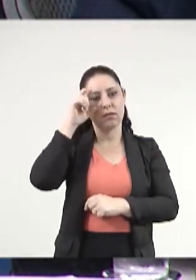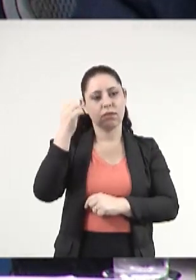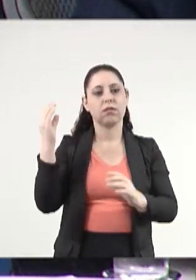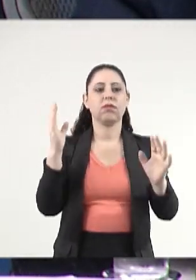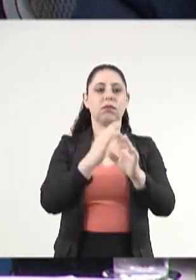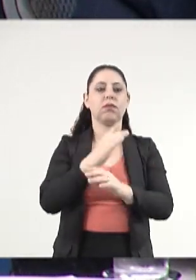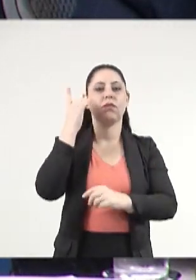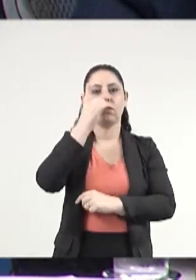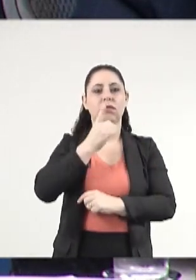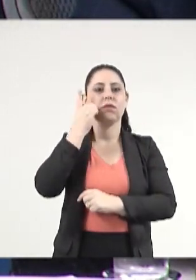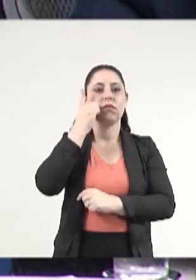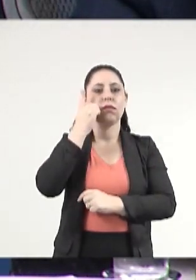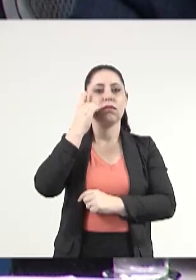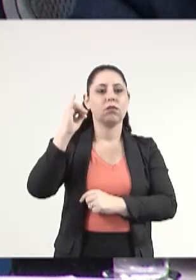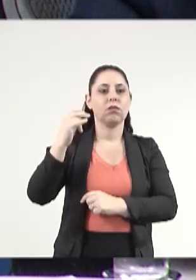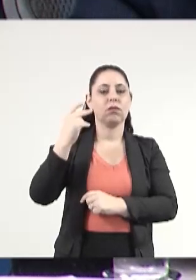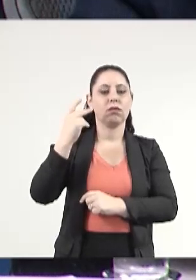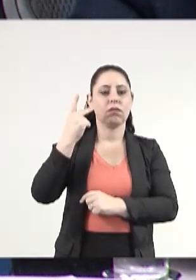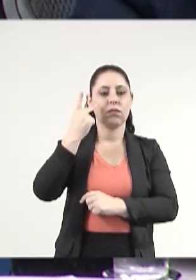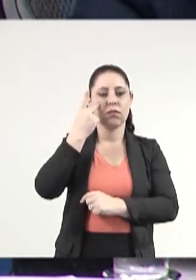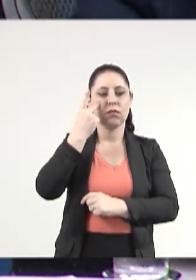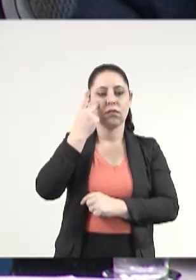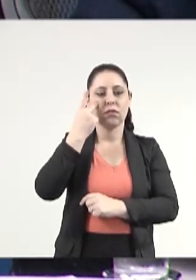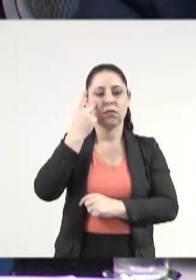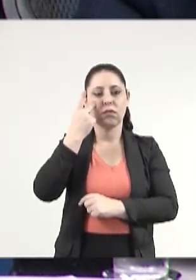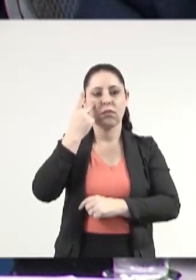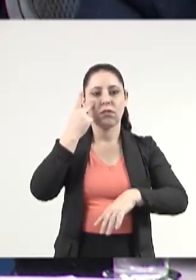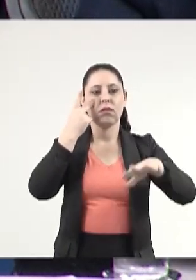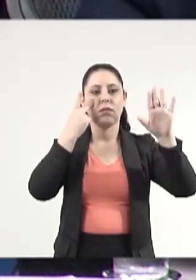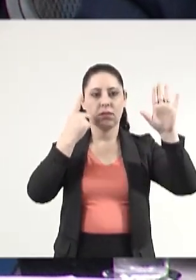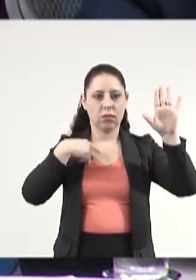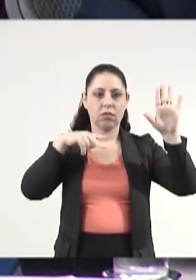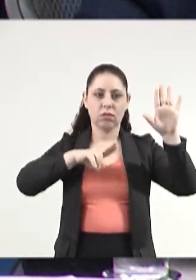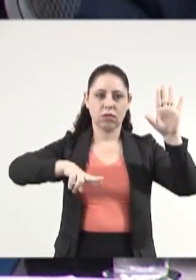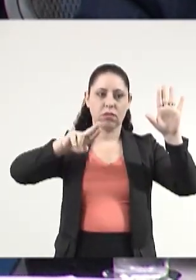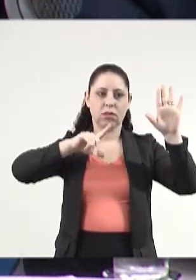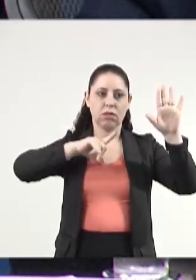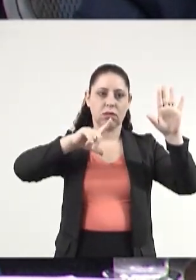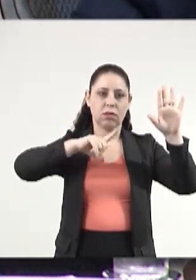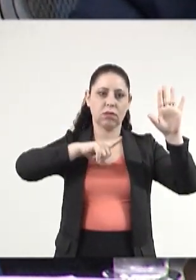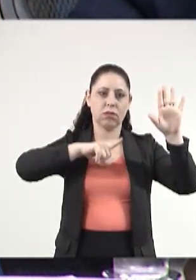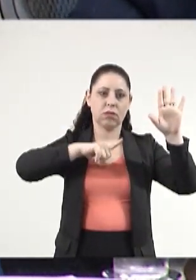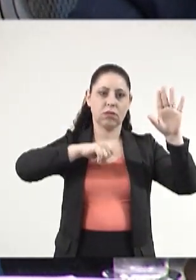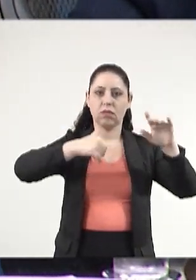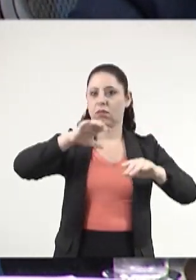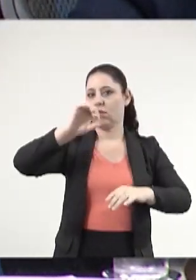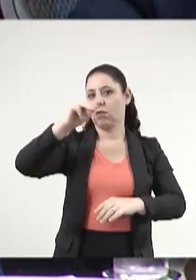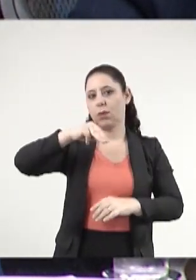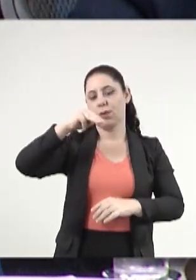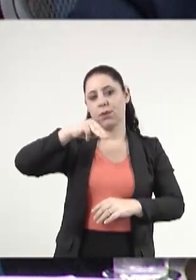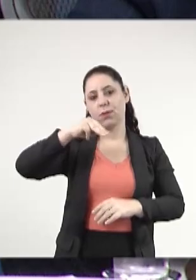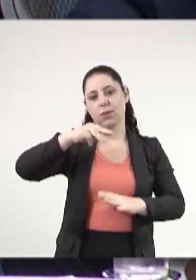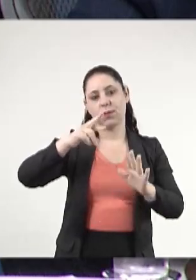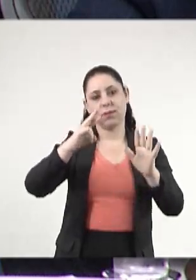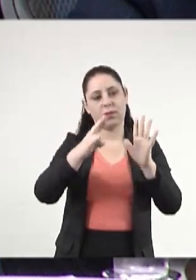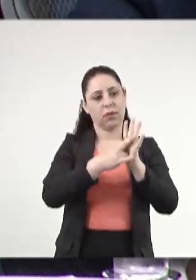Neto, transfere. Deputado João Henrique, vai usar. Vossa Excelência disporá de 10 minutos, senhor